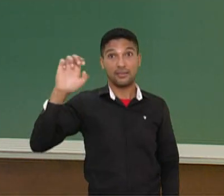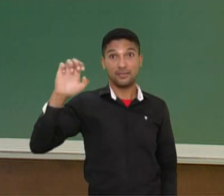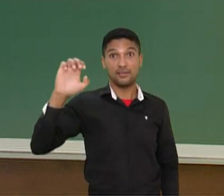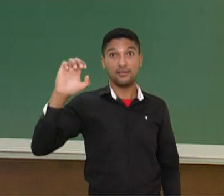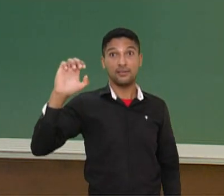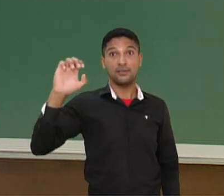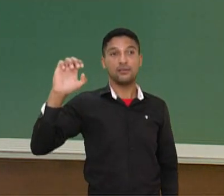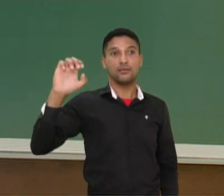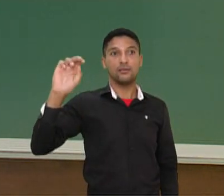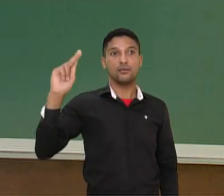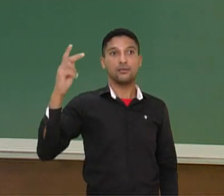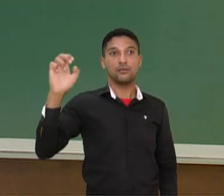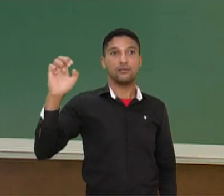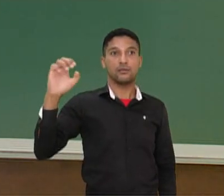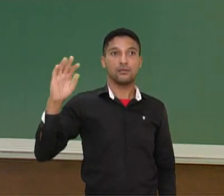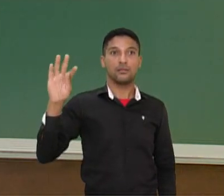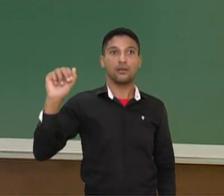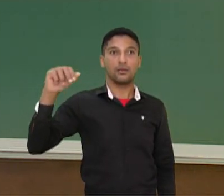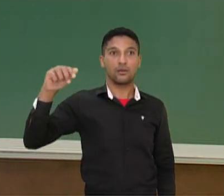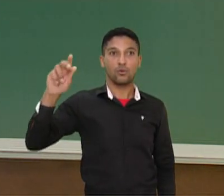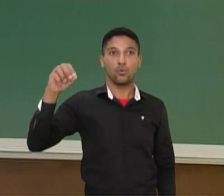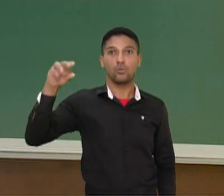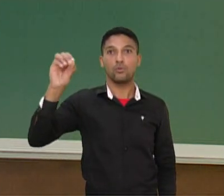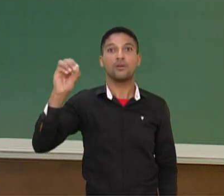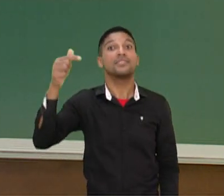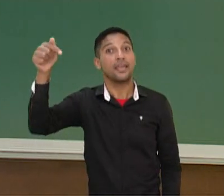7 lados. Octo.